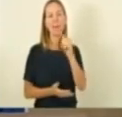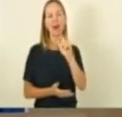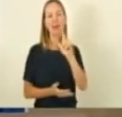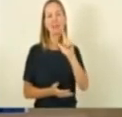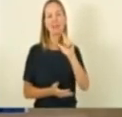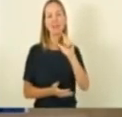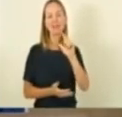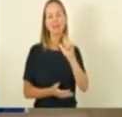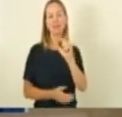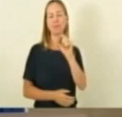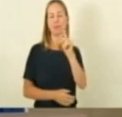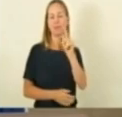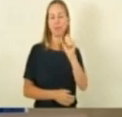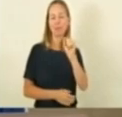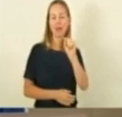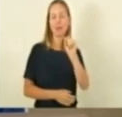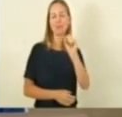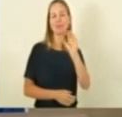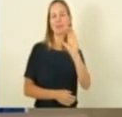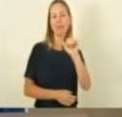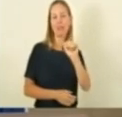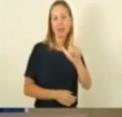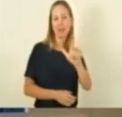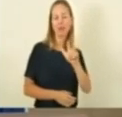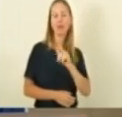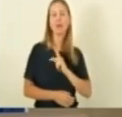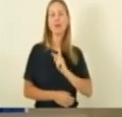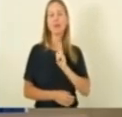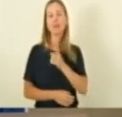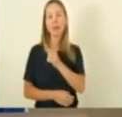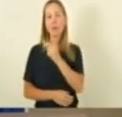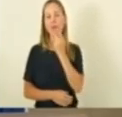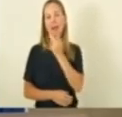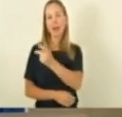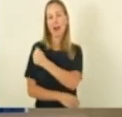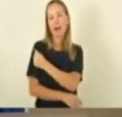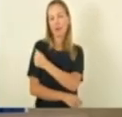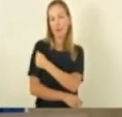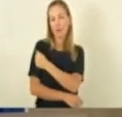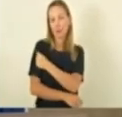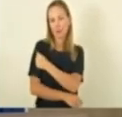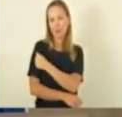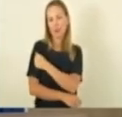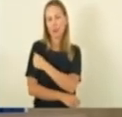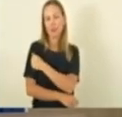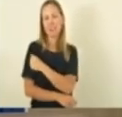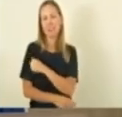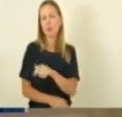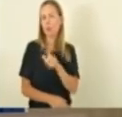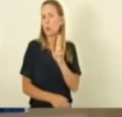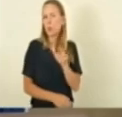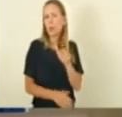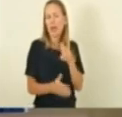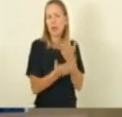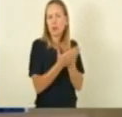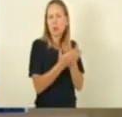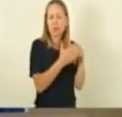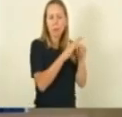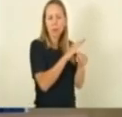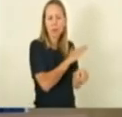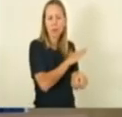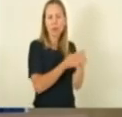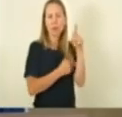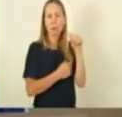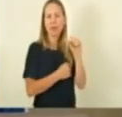eu sempre dizia para os meus alunos na sala de aula, que quando eu conheci um pouco de Pascal, nunca estudei profundamente, estudei só um pouco na